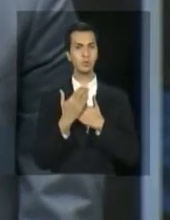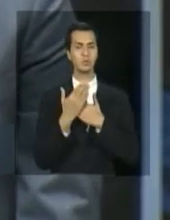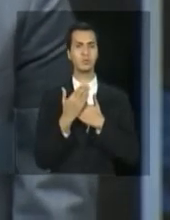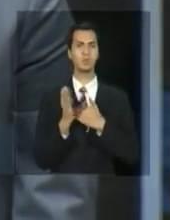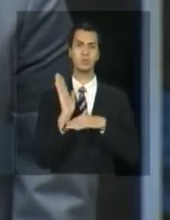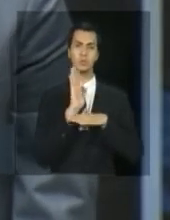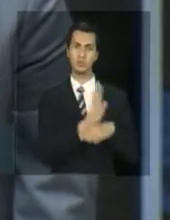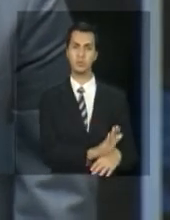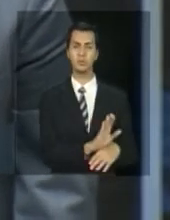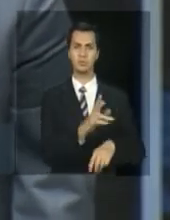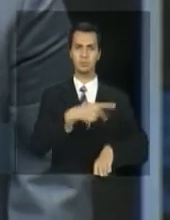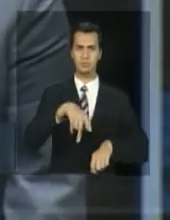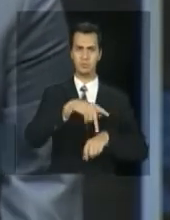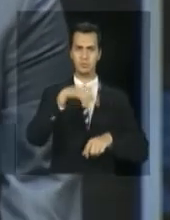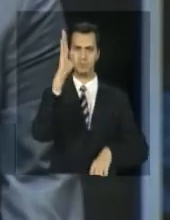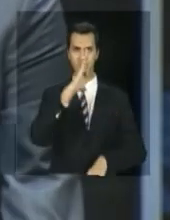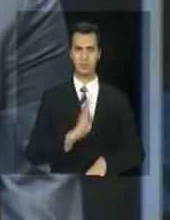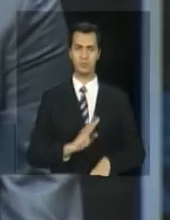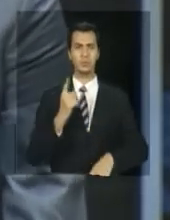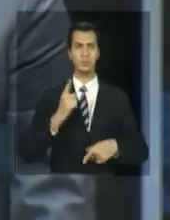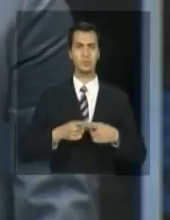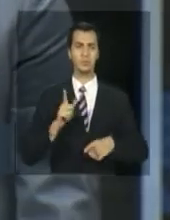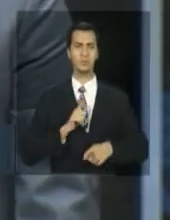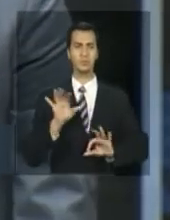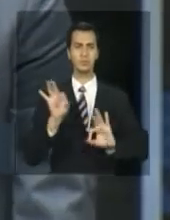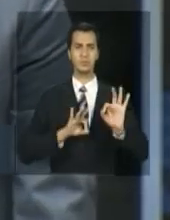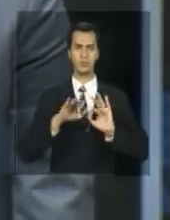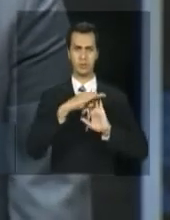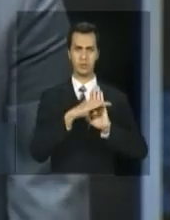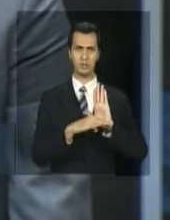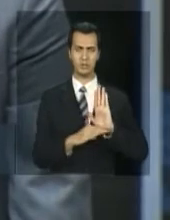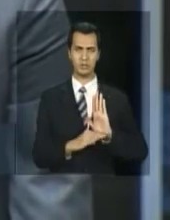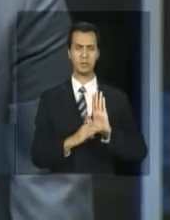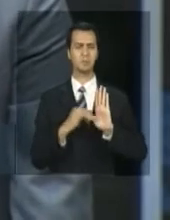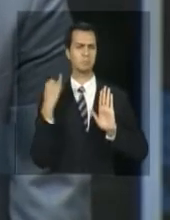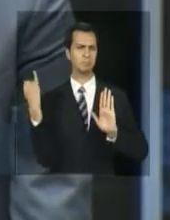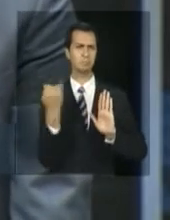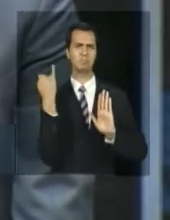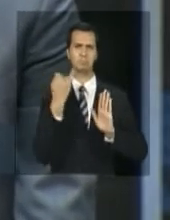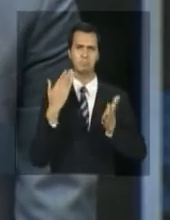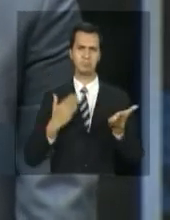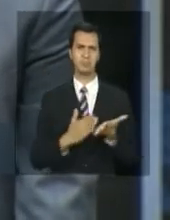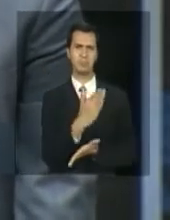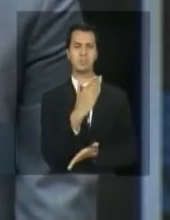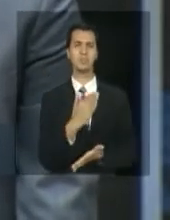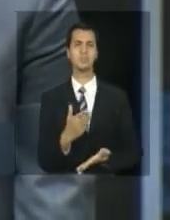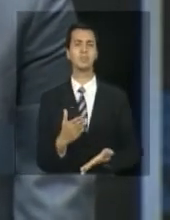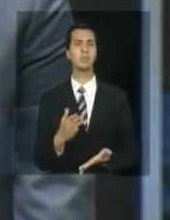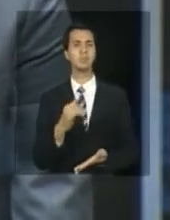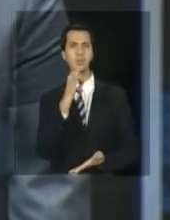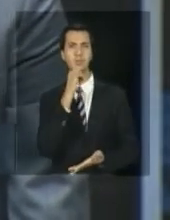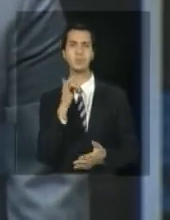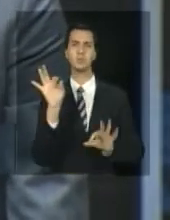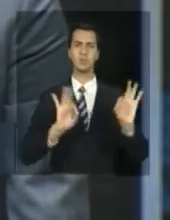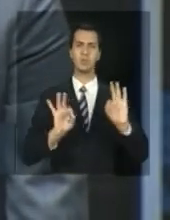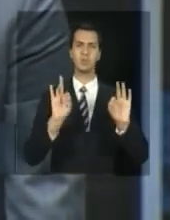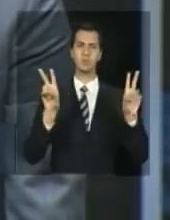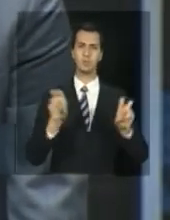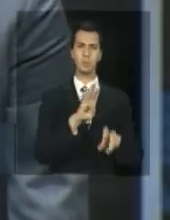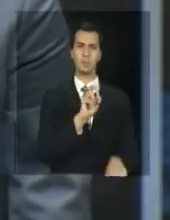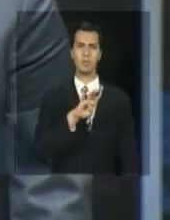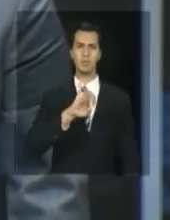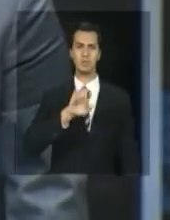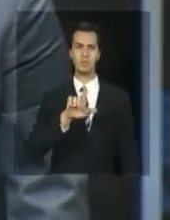ao país, aprovando projetos fundamentais como o Plano Brasil Maior,